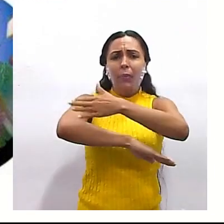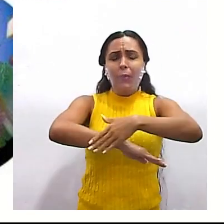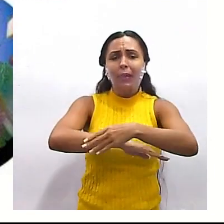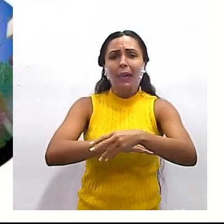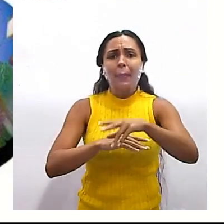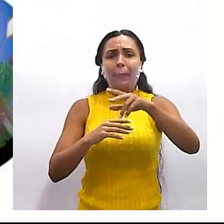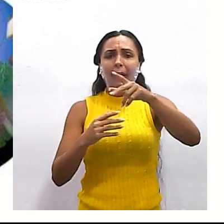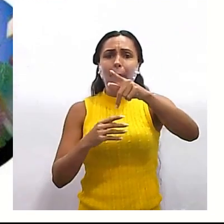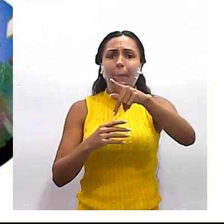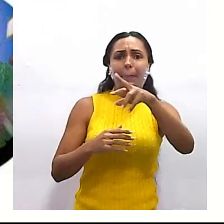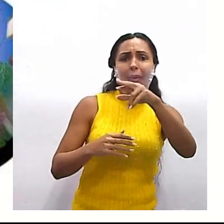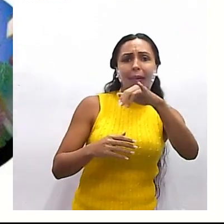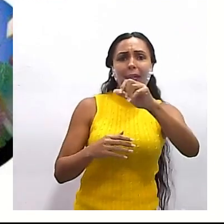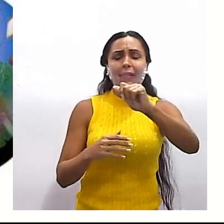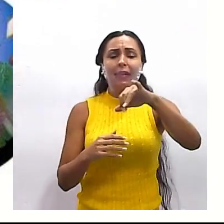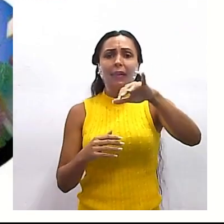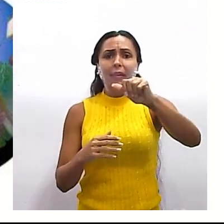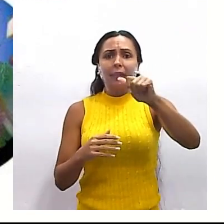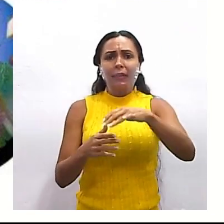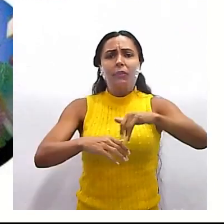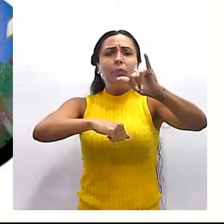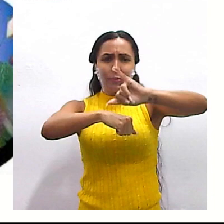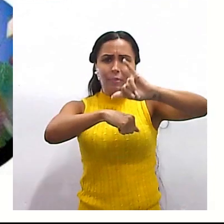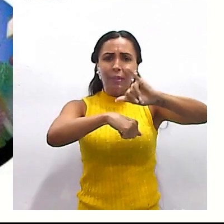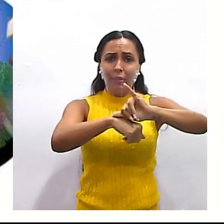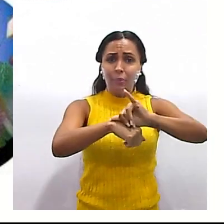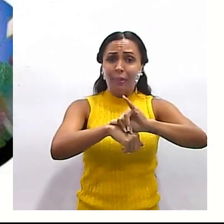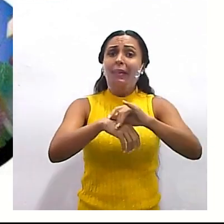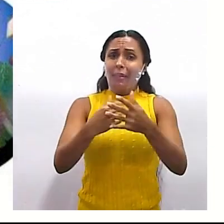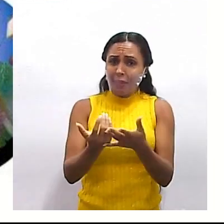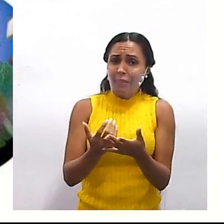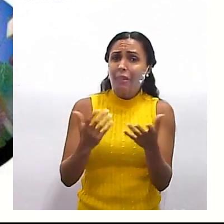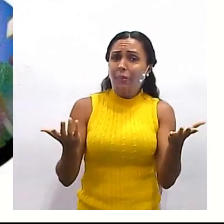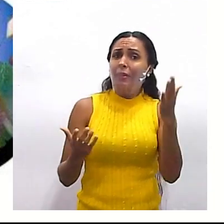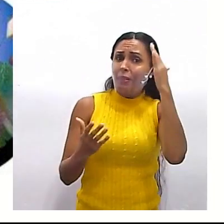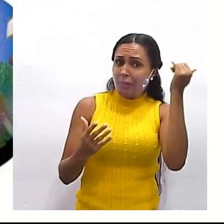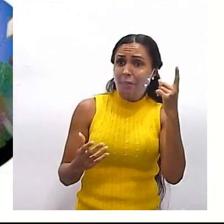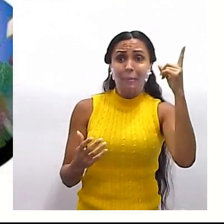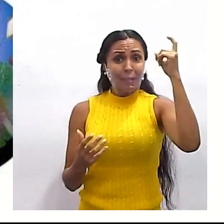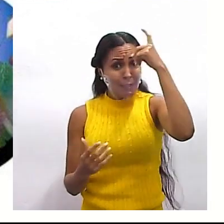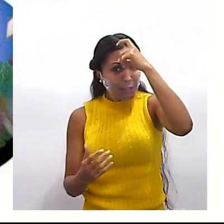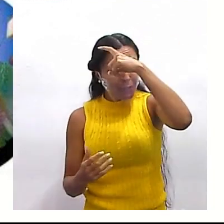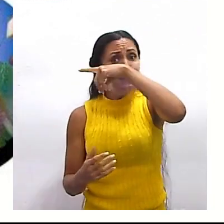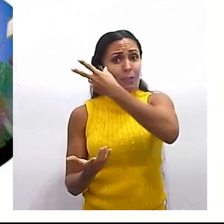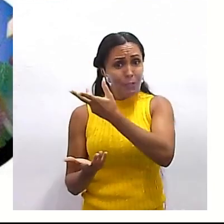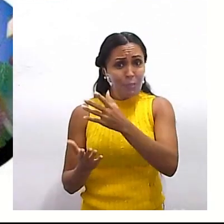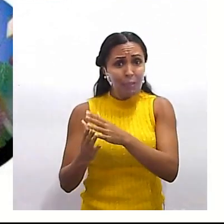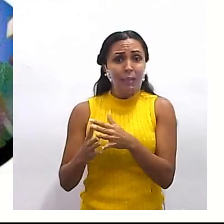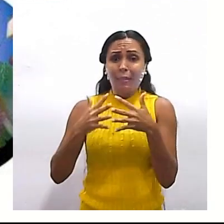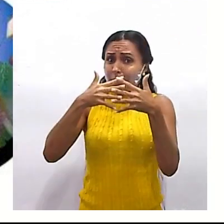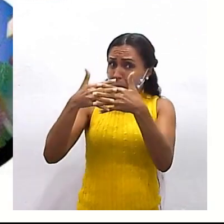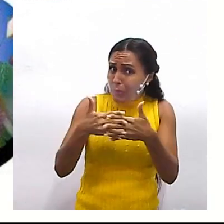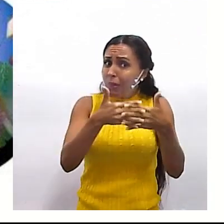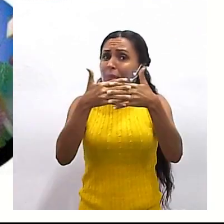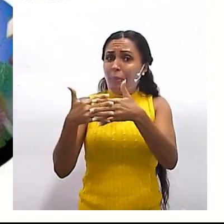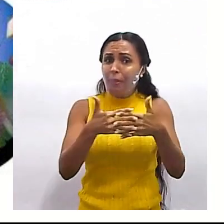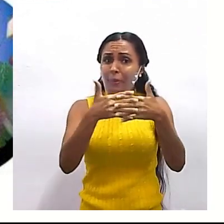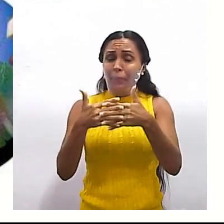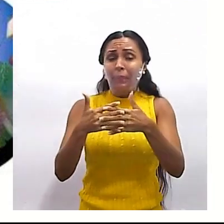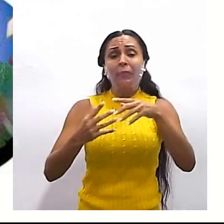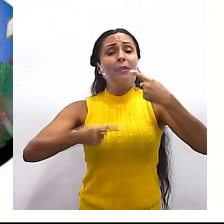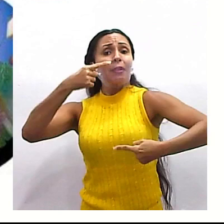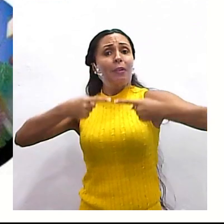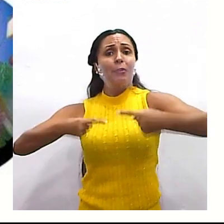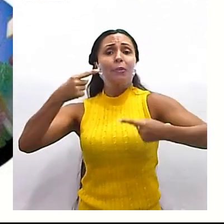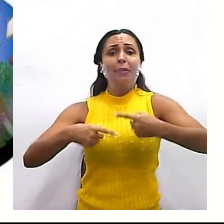Praia, né, Rua das Calçadas. Então a gente sabe a dificuldade que é entrar um caminhão de carga ali, e também tem a política